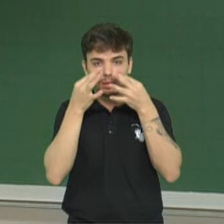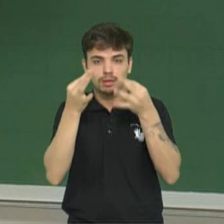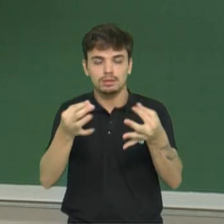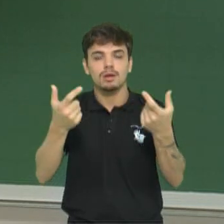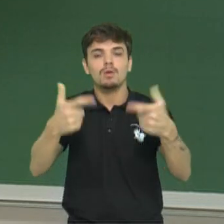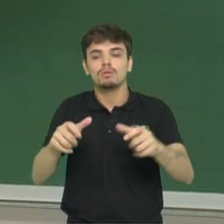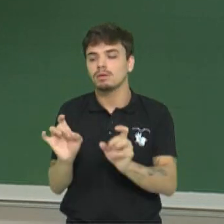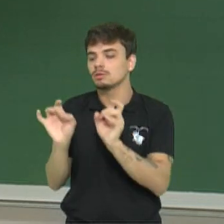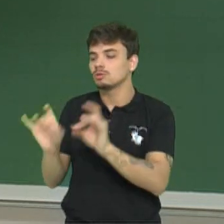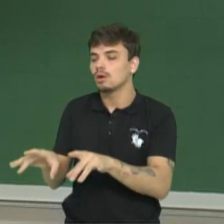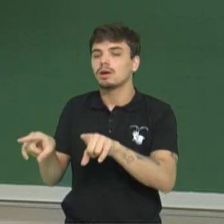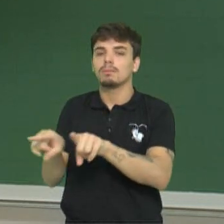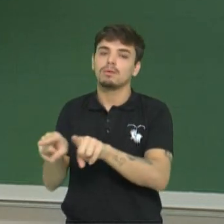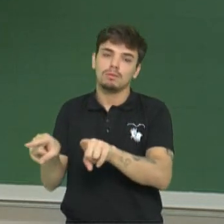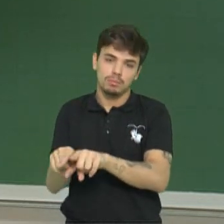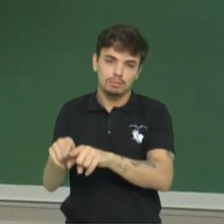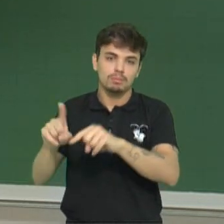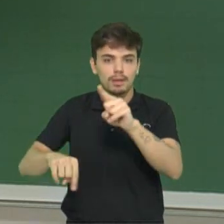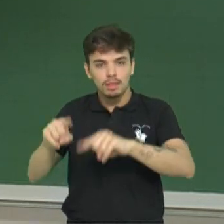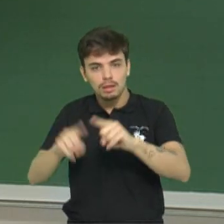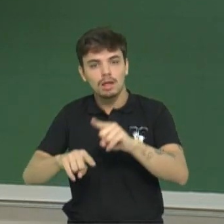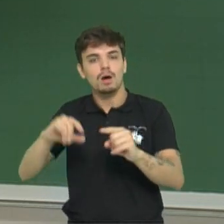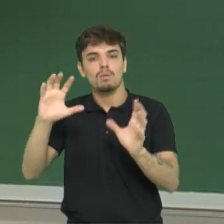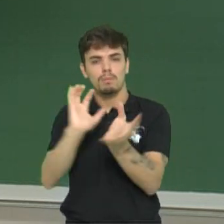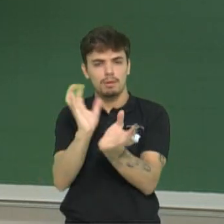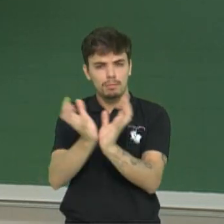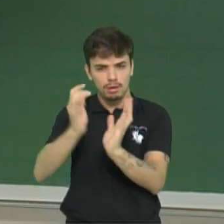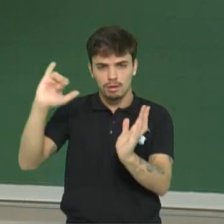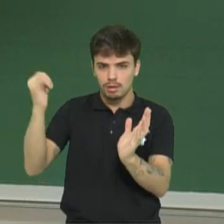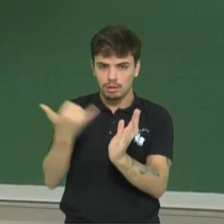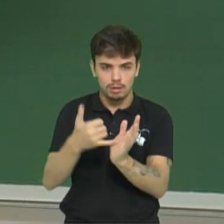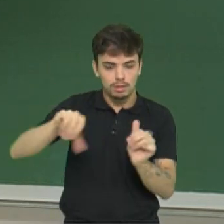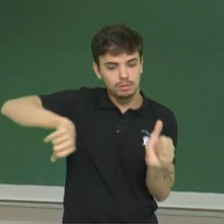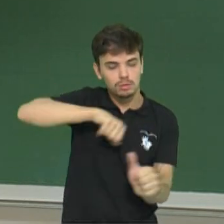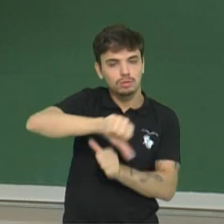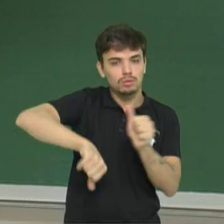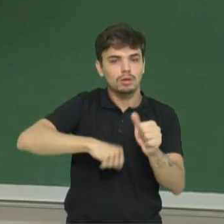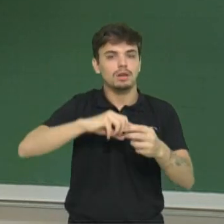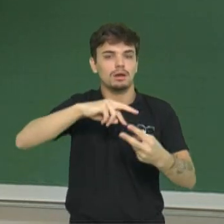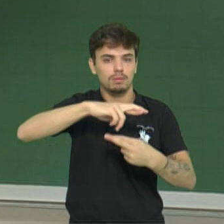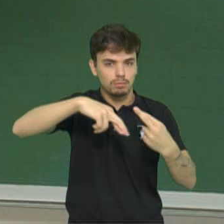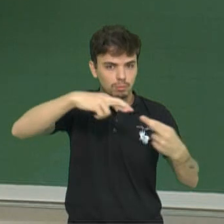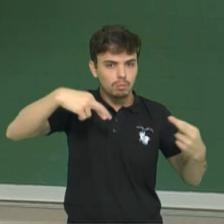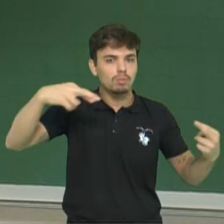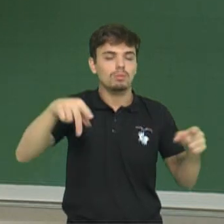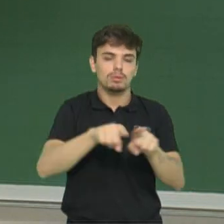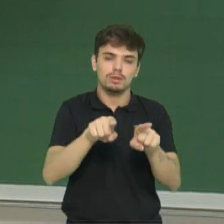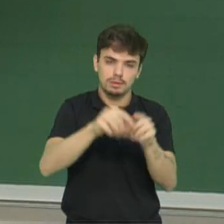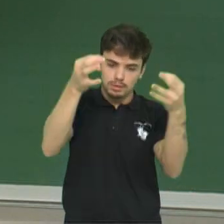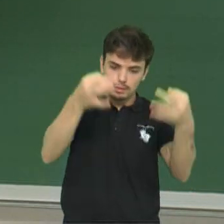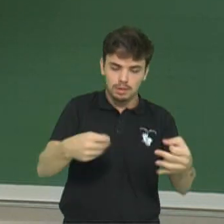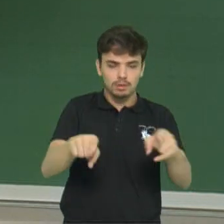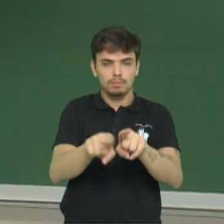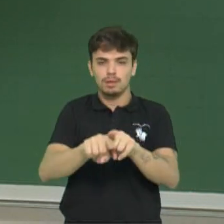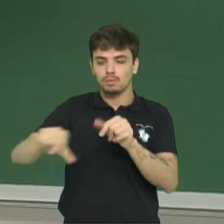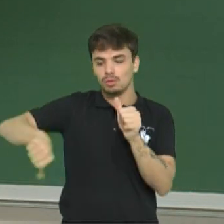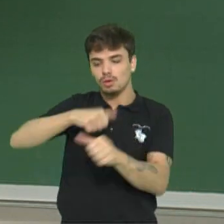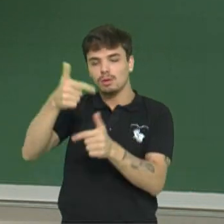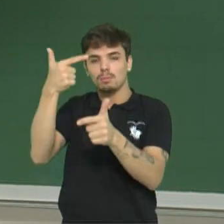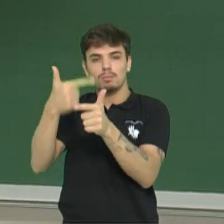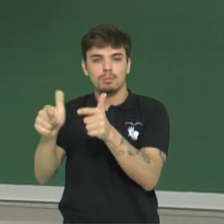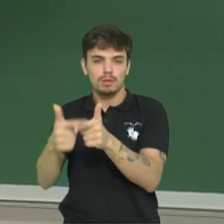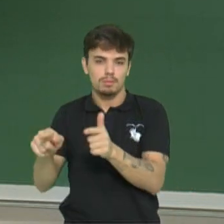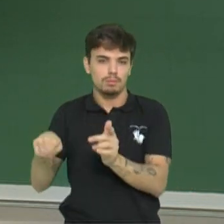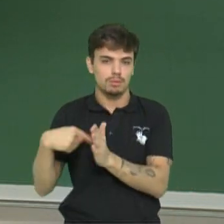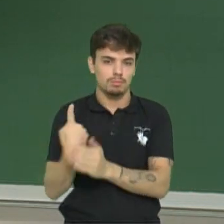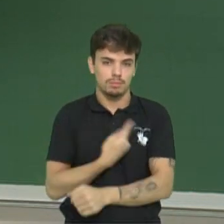vai descartar o nosso material eletrônico para que ele se torne um lixo reciclado de maneira adequada e não vire mais um problema e um poluente